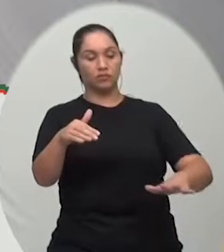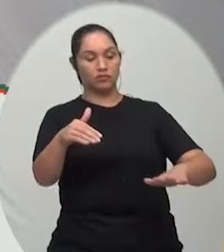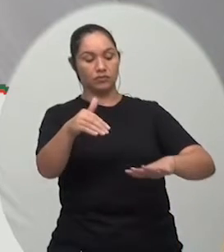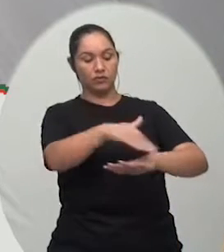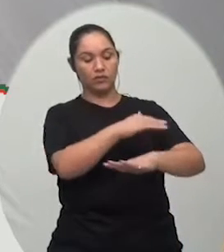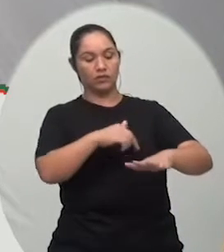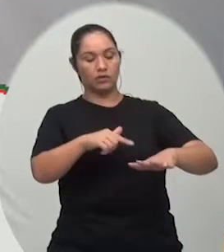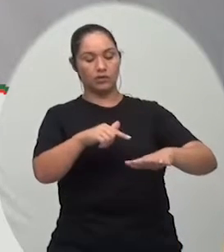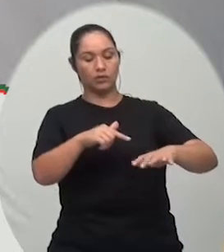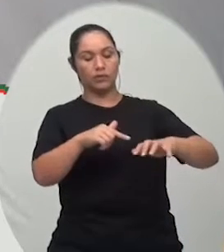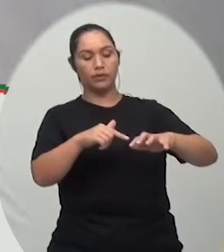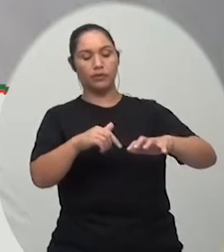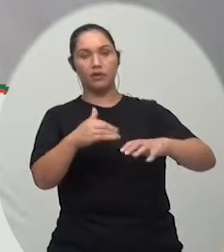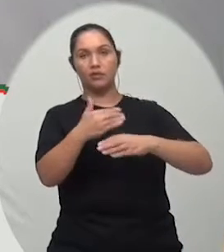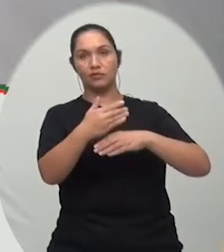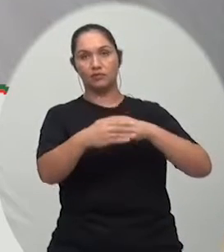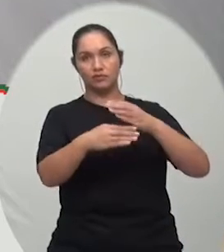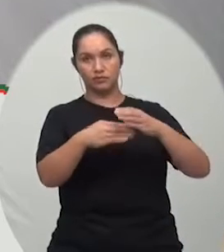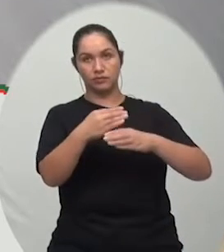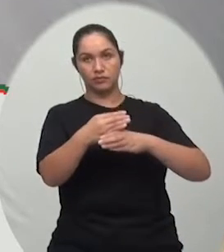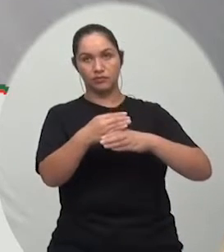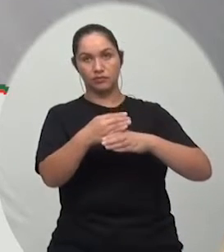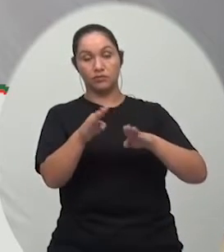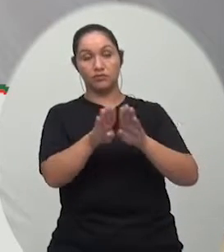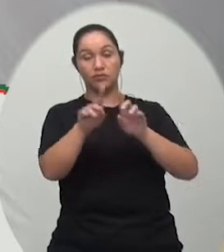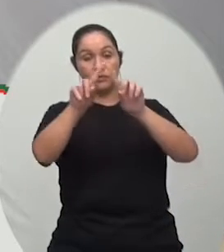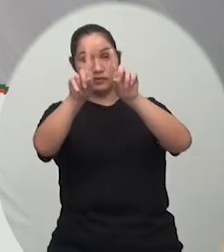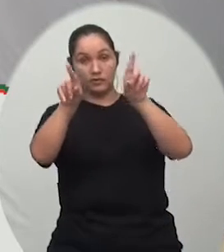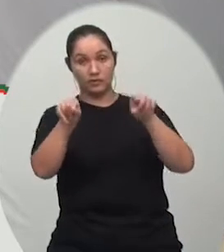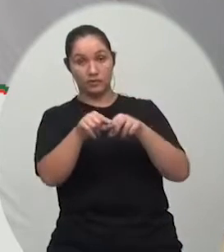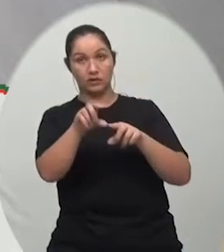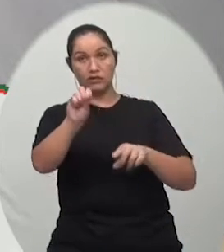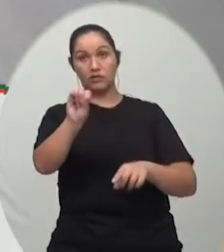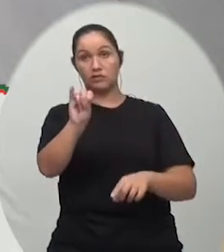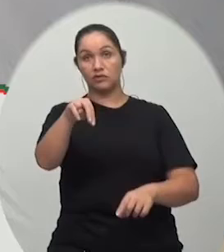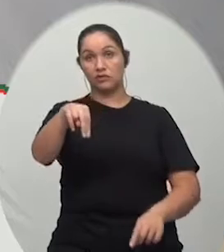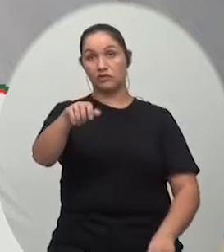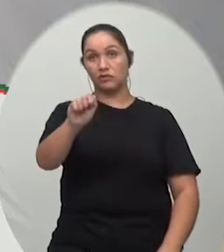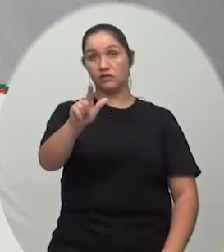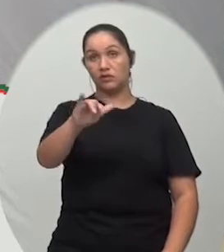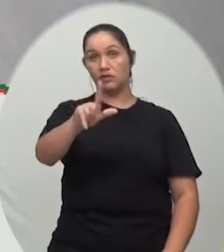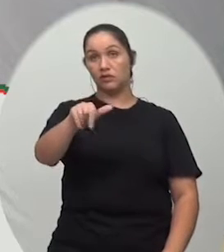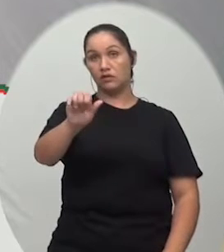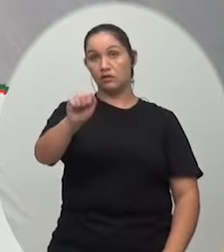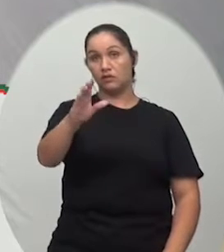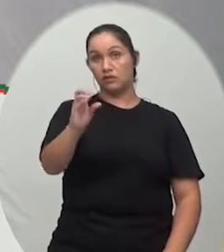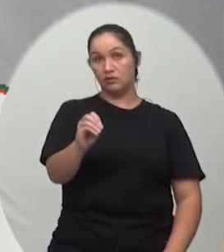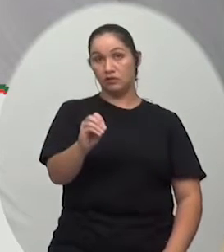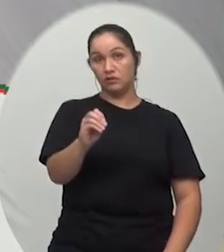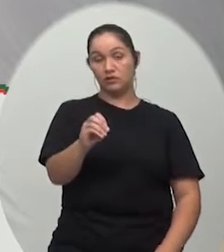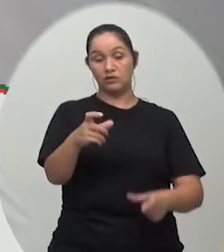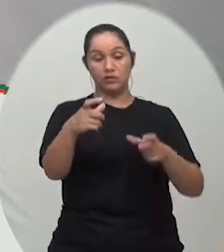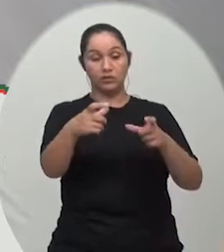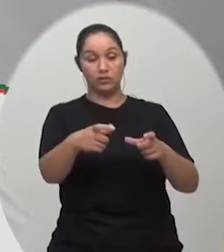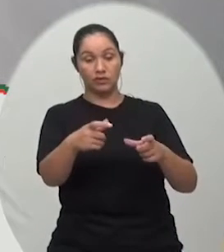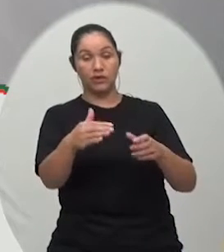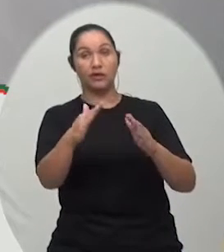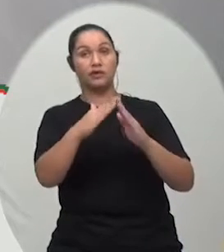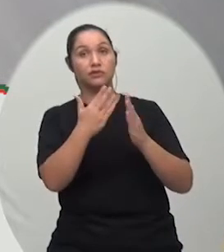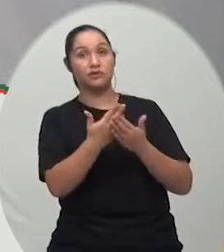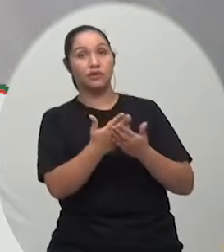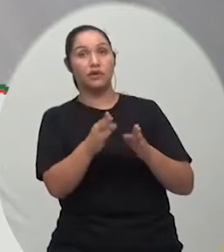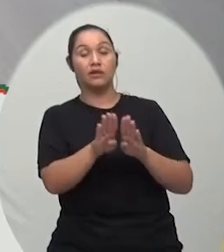para a travessia de pedestres e instalação de placas de sinalização de área escolar e estacionamento para transporte escolar na